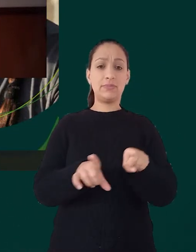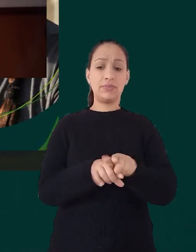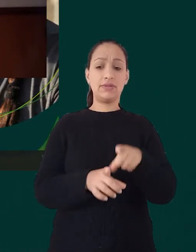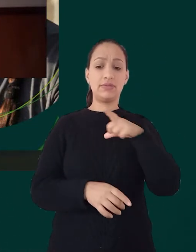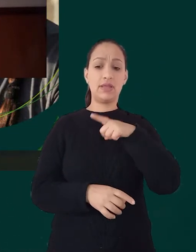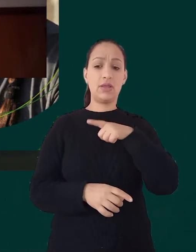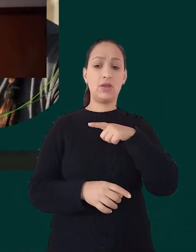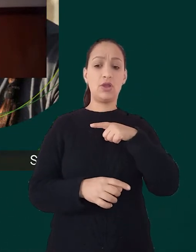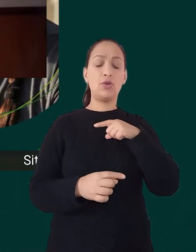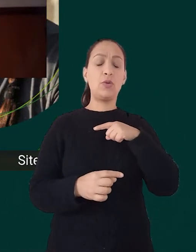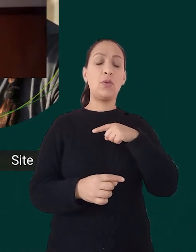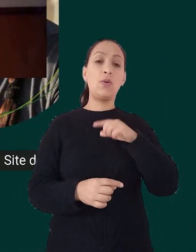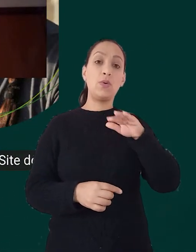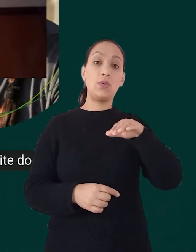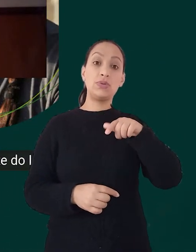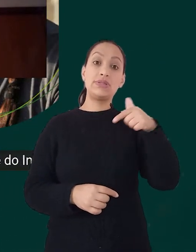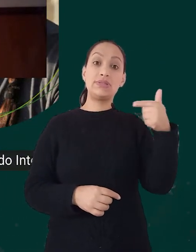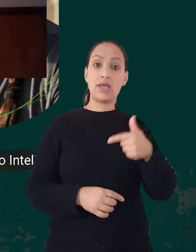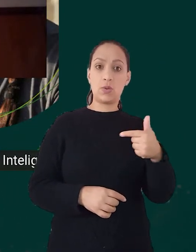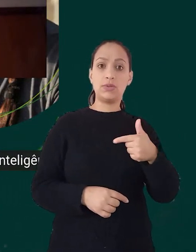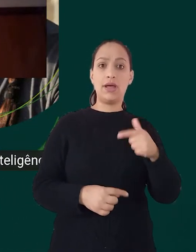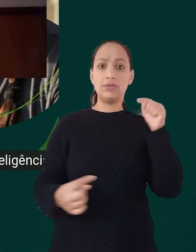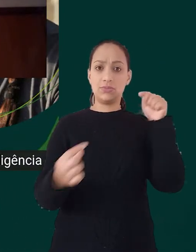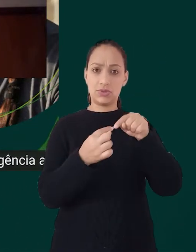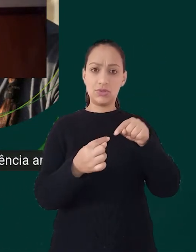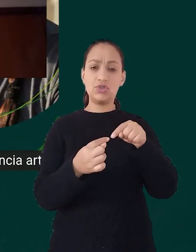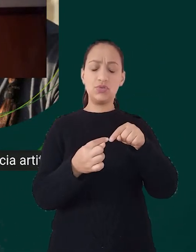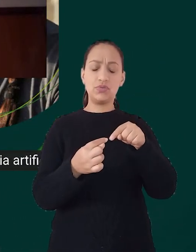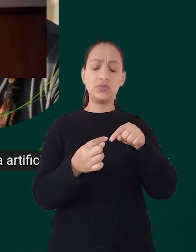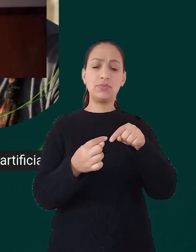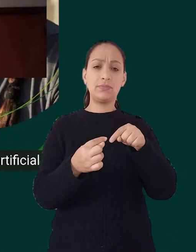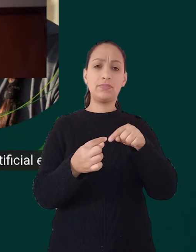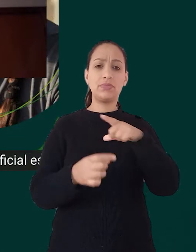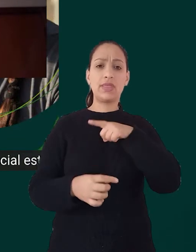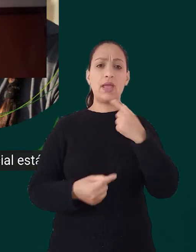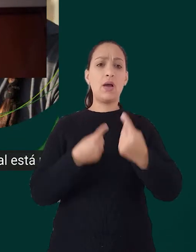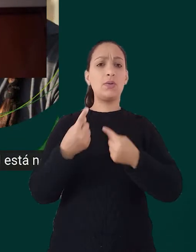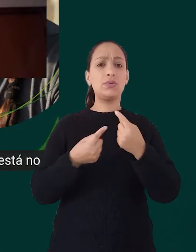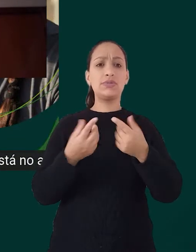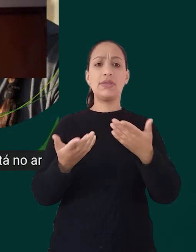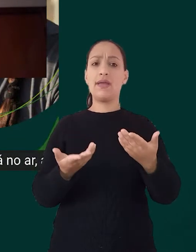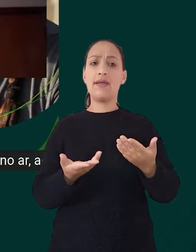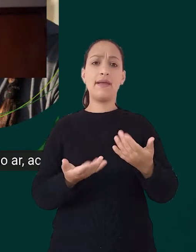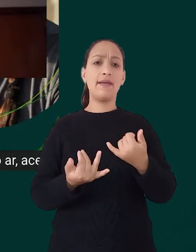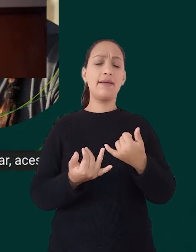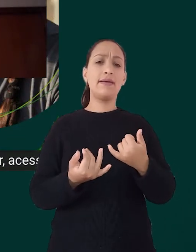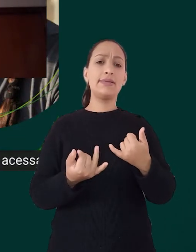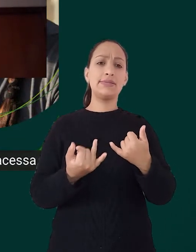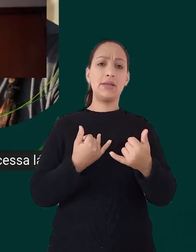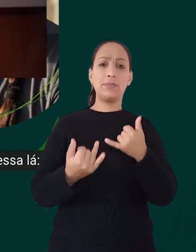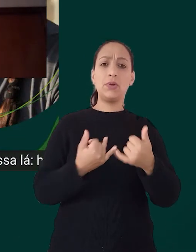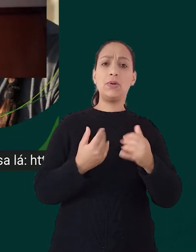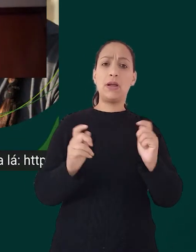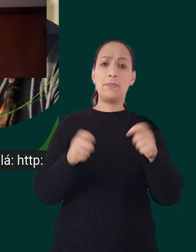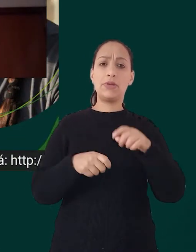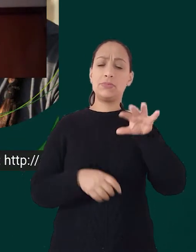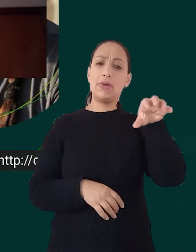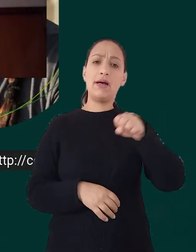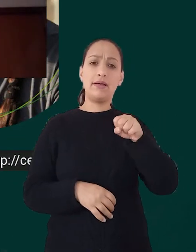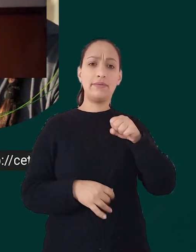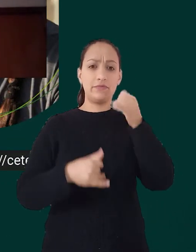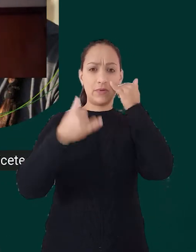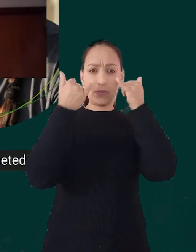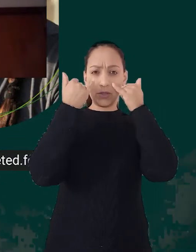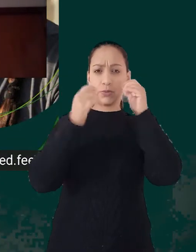os objetivos secundários e tu tem alguns objetivos que são um tanto entruncados, onde tu pode pegar informação com que